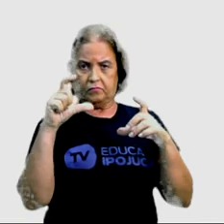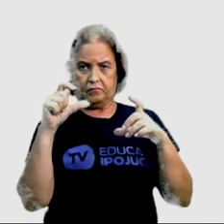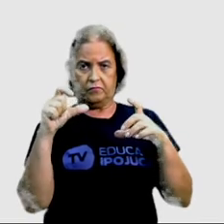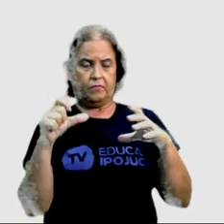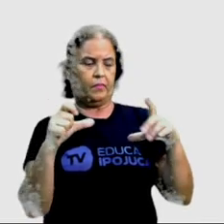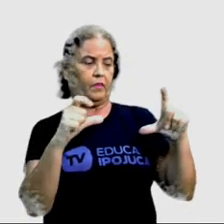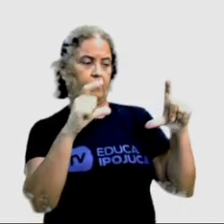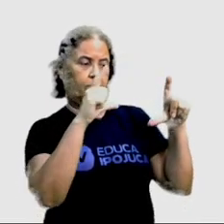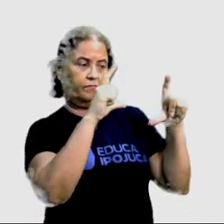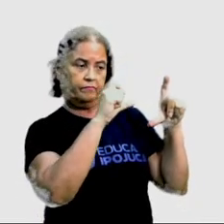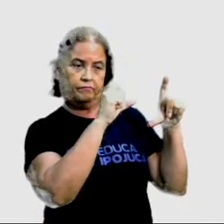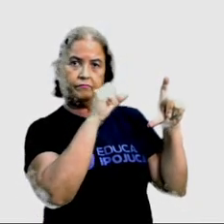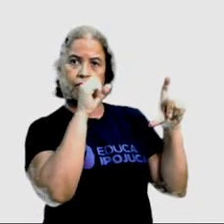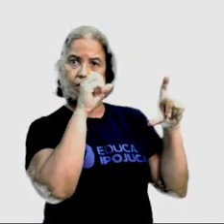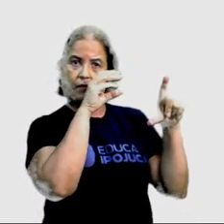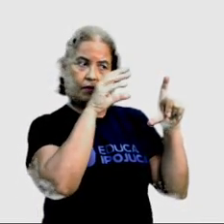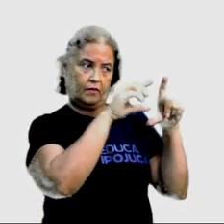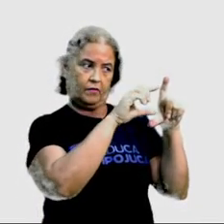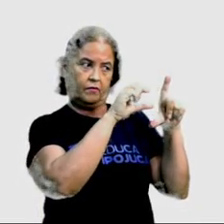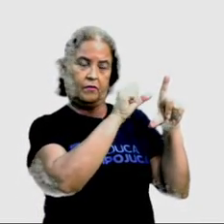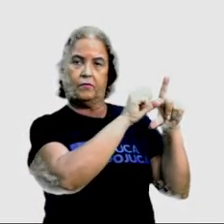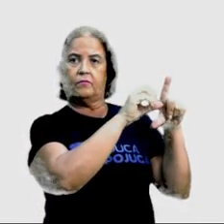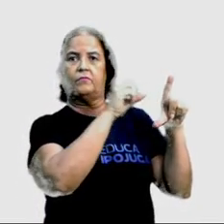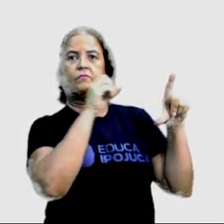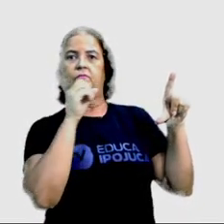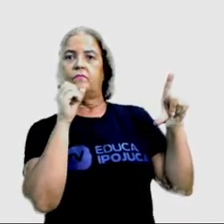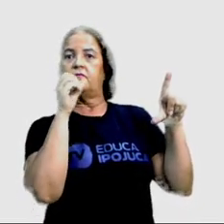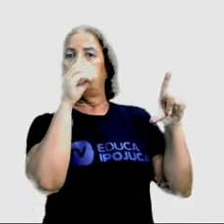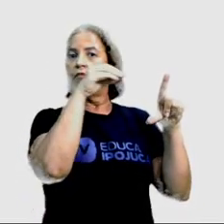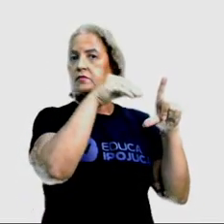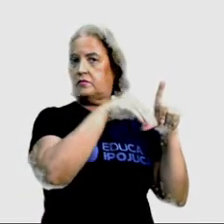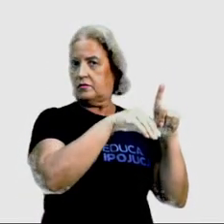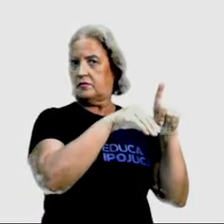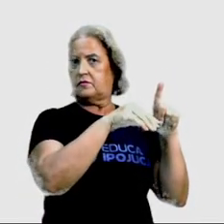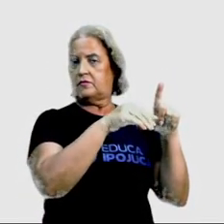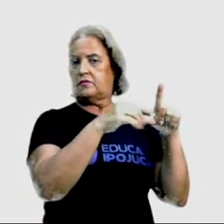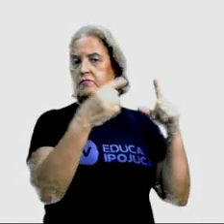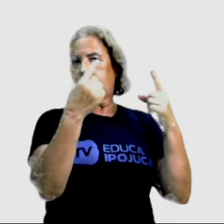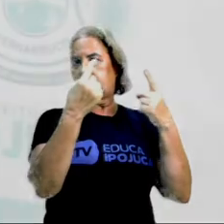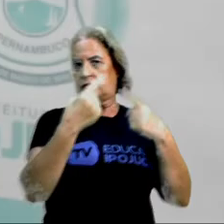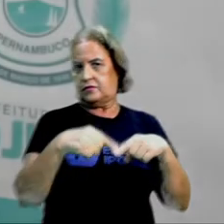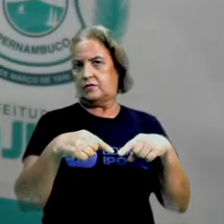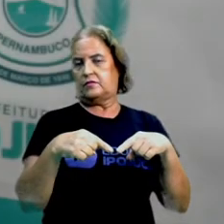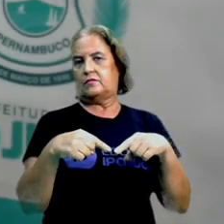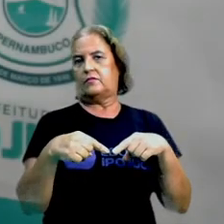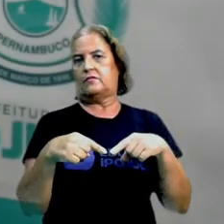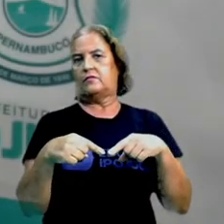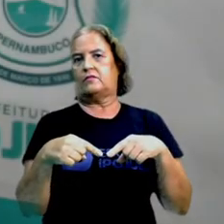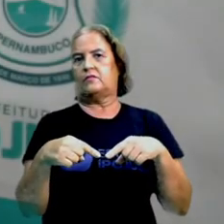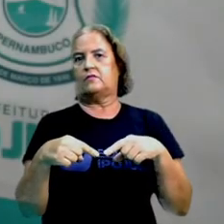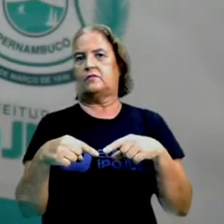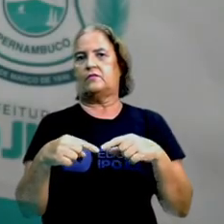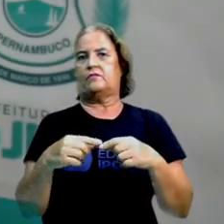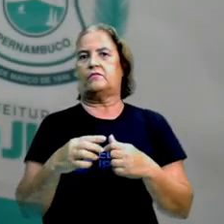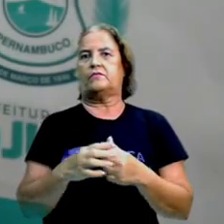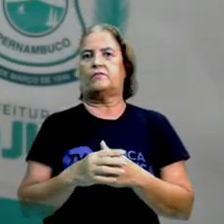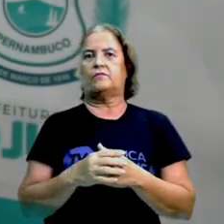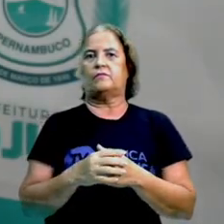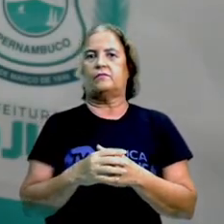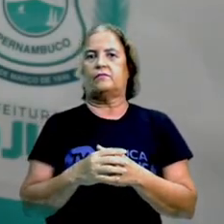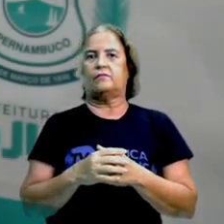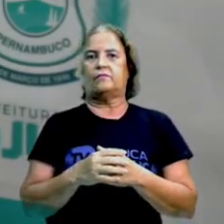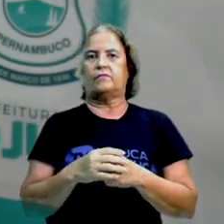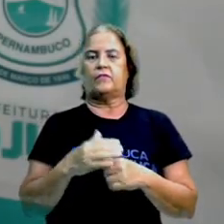celular, aponta aqui para a TV e você vai ser automaticamente direcionado lá para o nosso